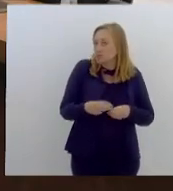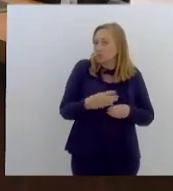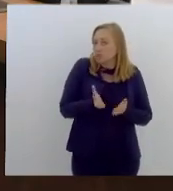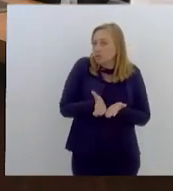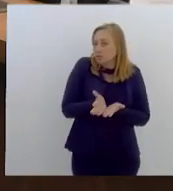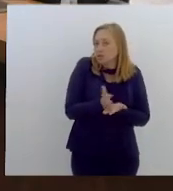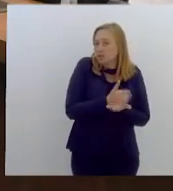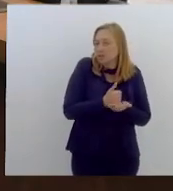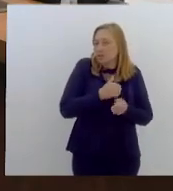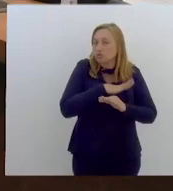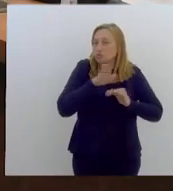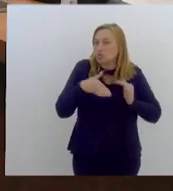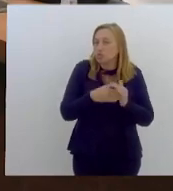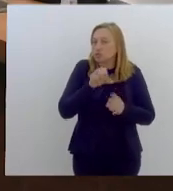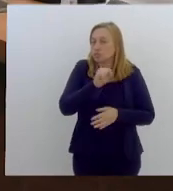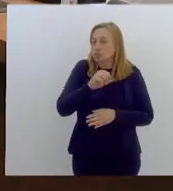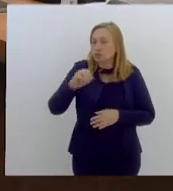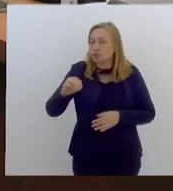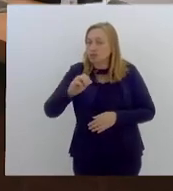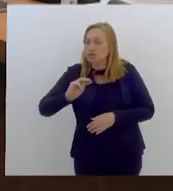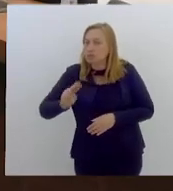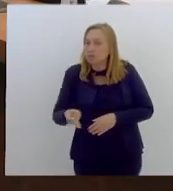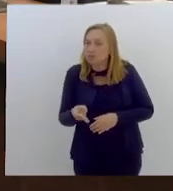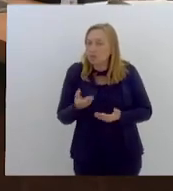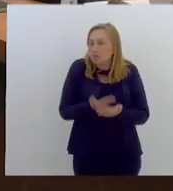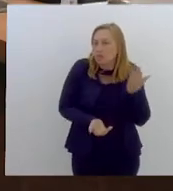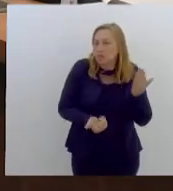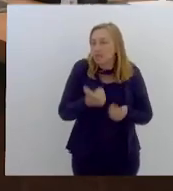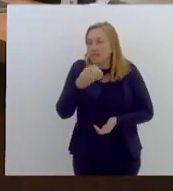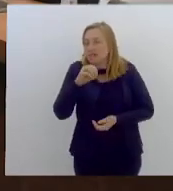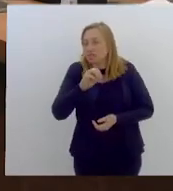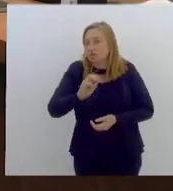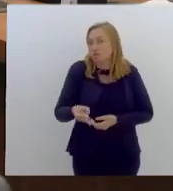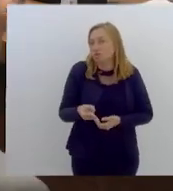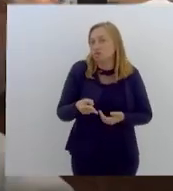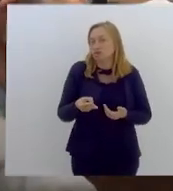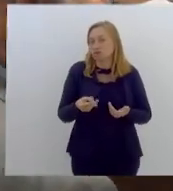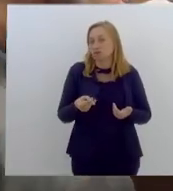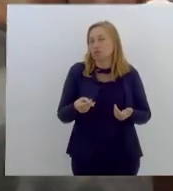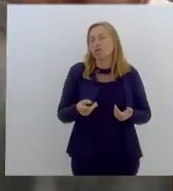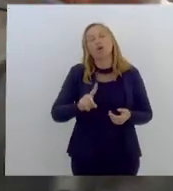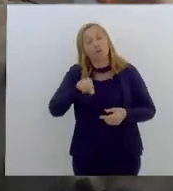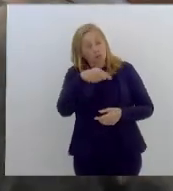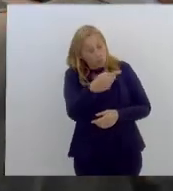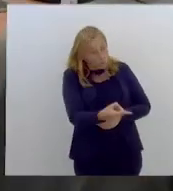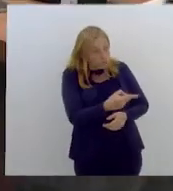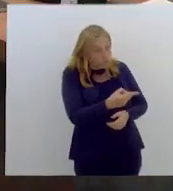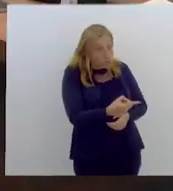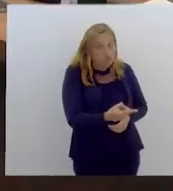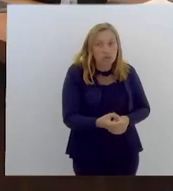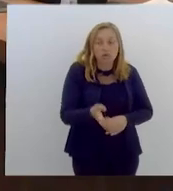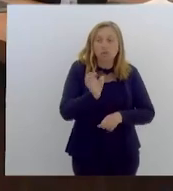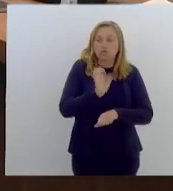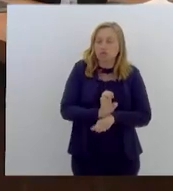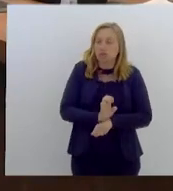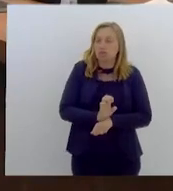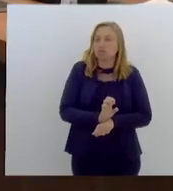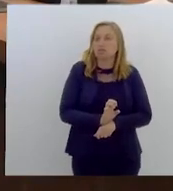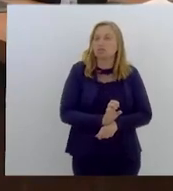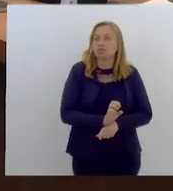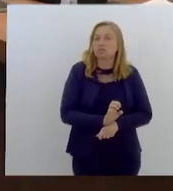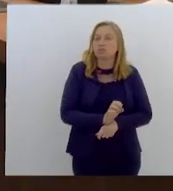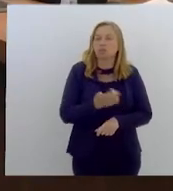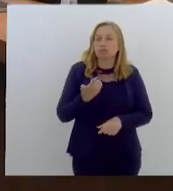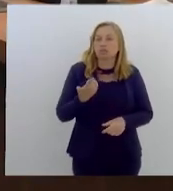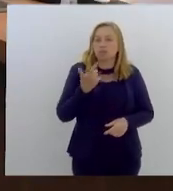arrecadação total de 80 milhões perder 10 milhões. Outra coisa é o estado